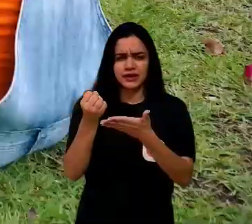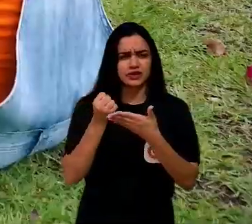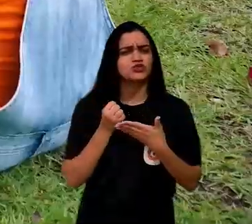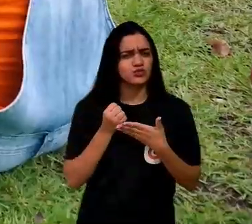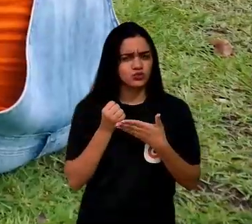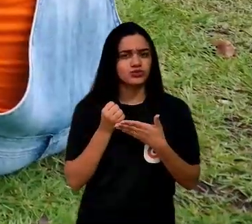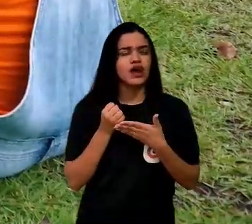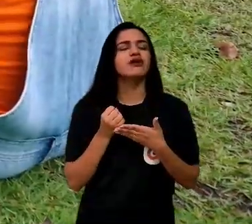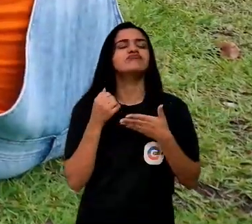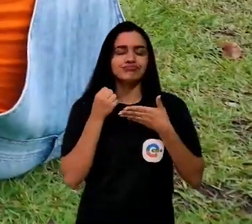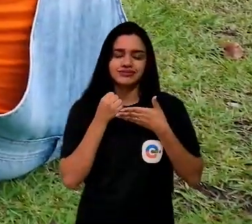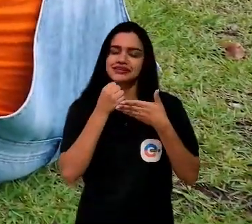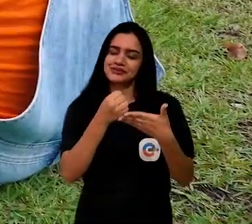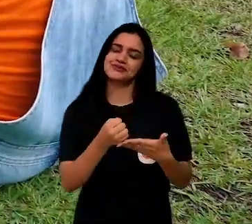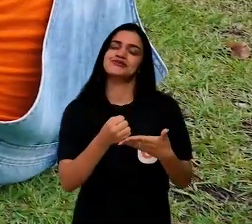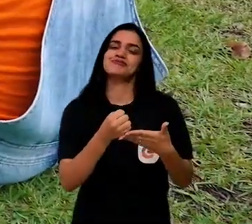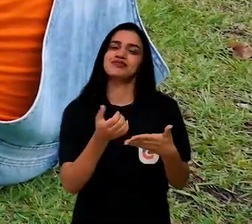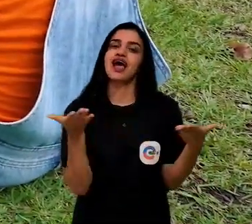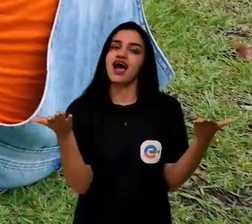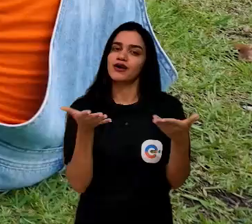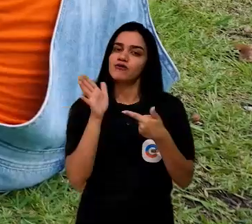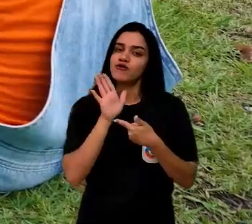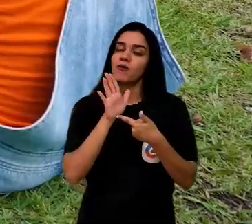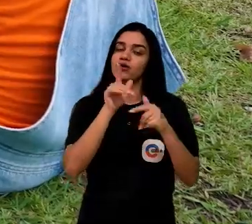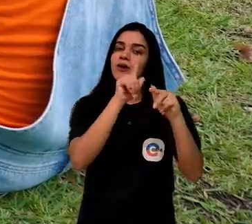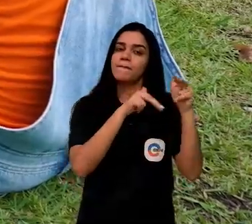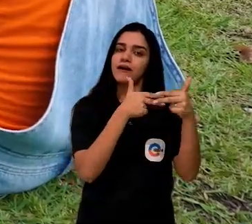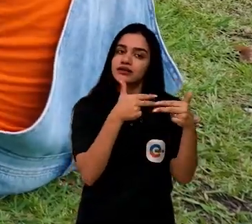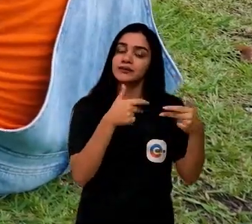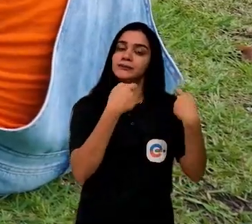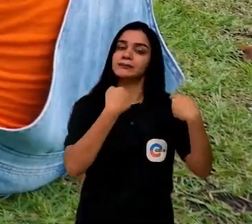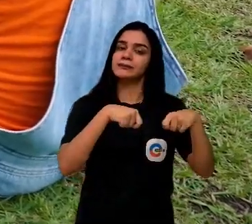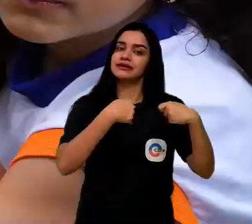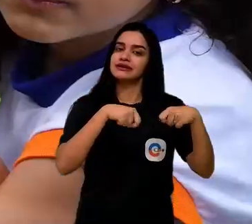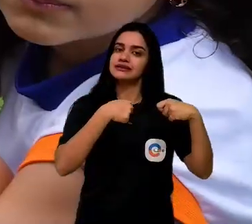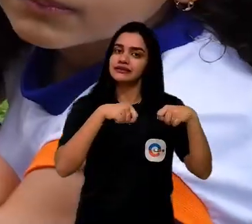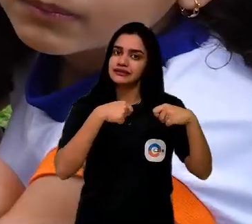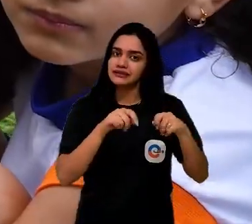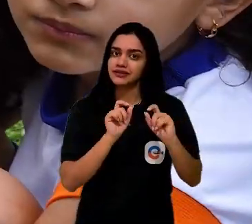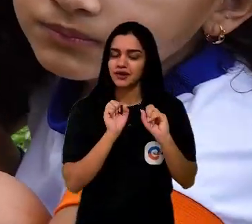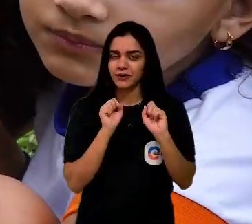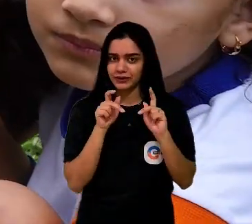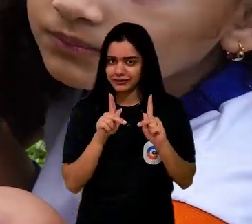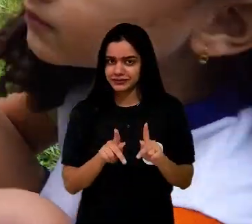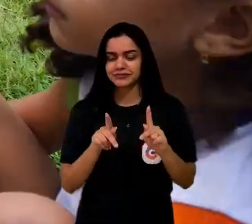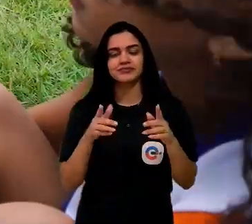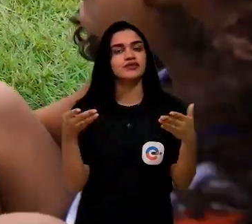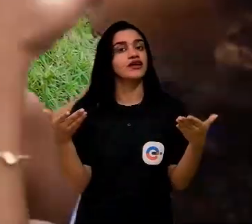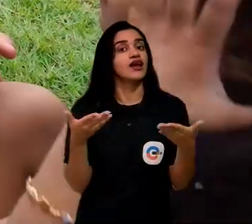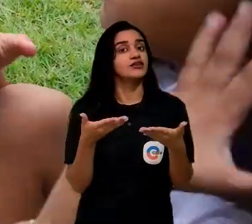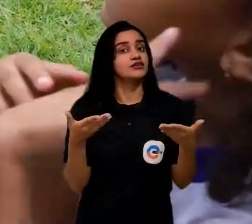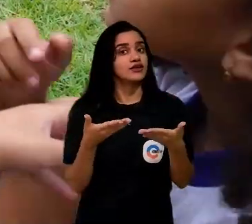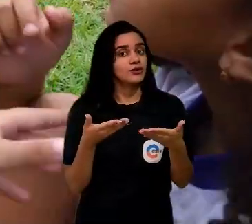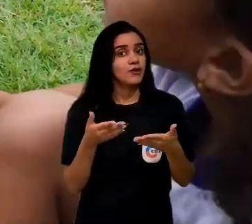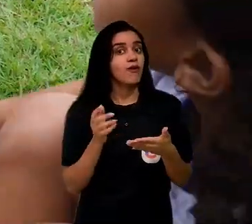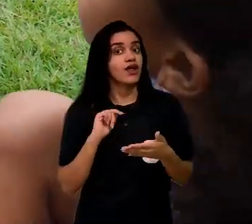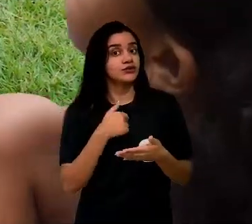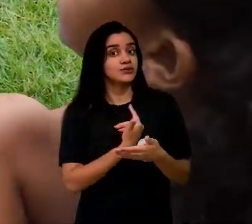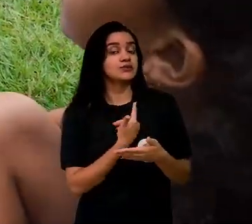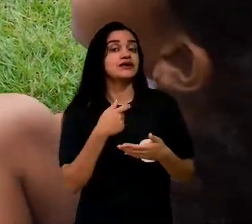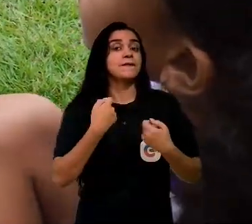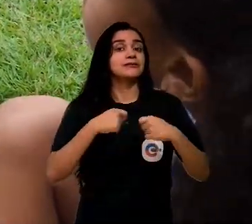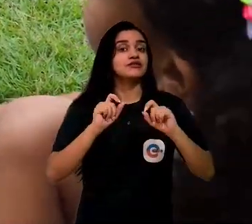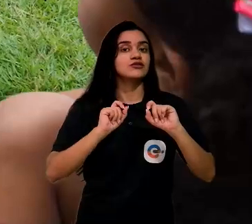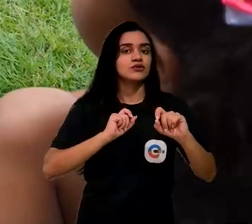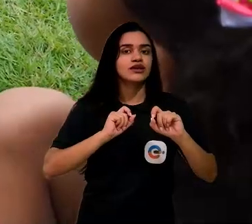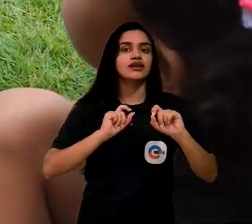Ajudo. Eu vou mostrar que material a gente precisa para um paraquedas, tá bom? A gente precisa de plástico, né? Para